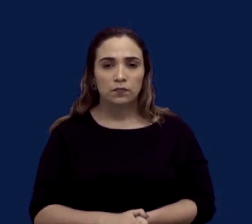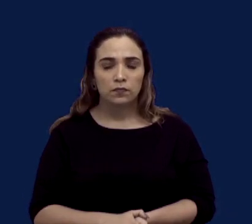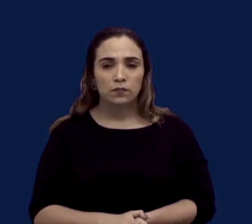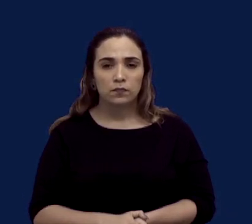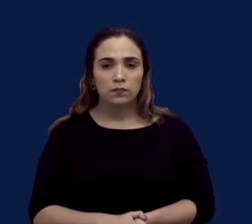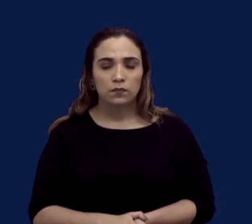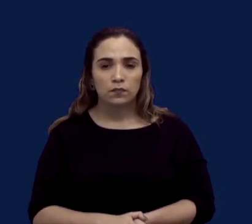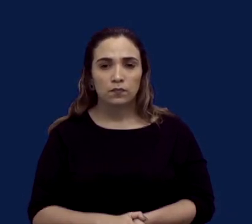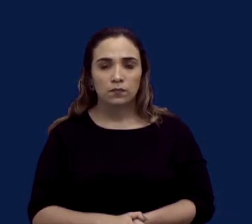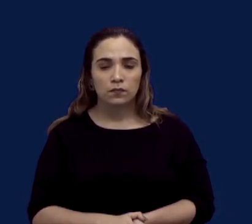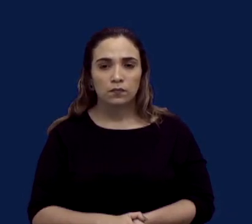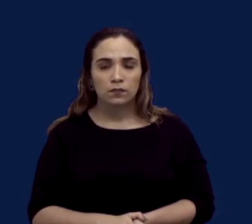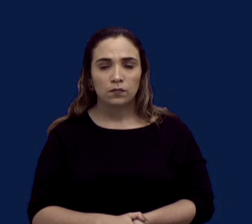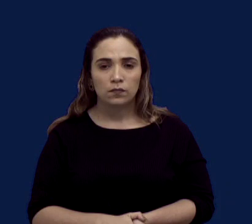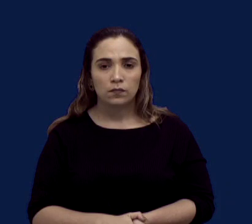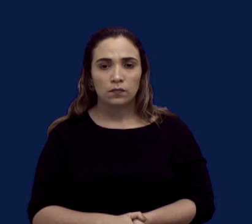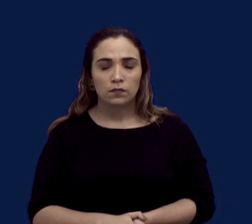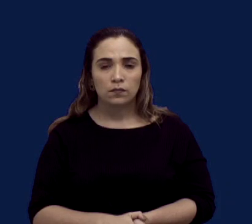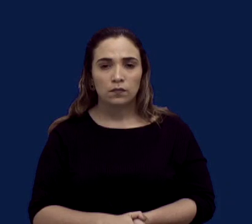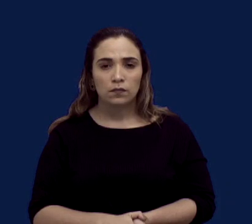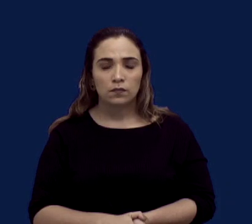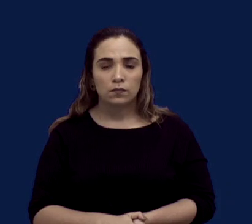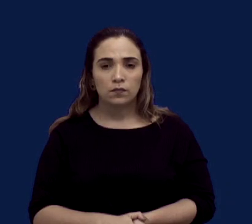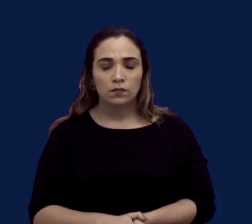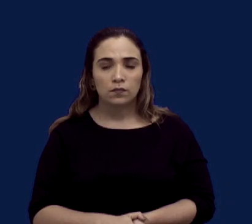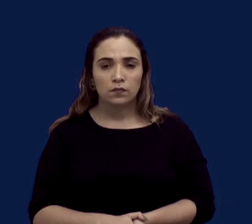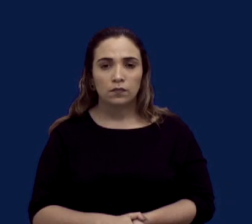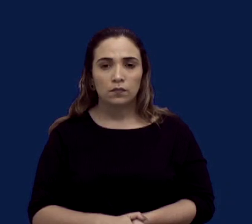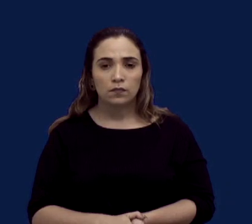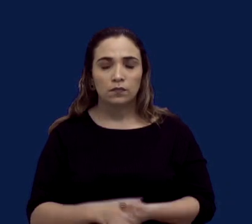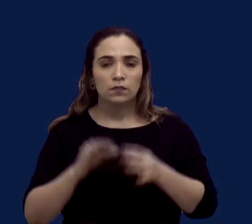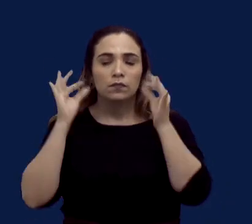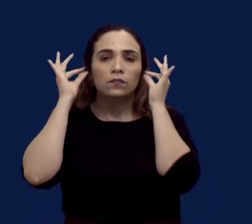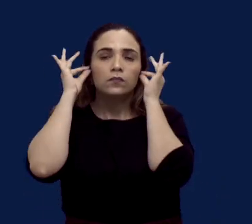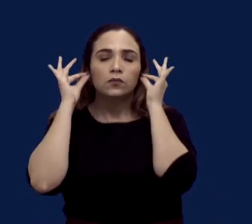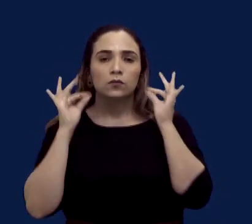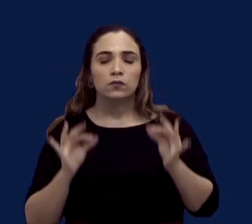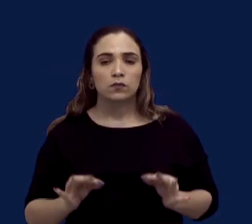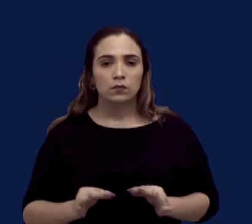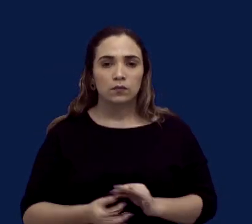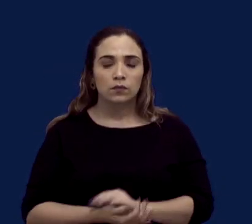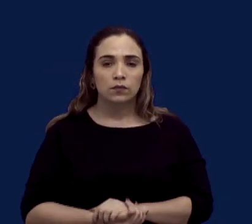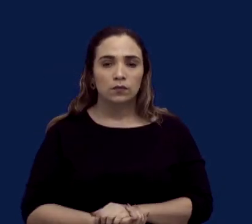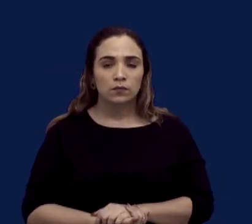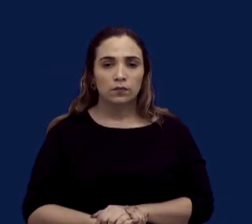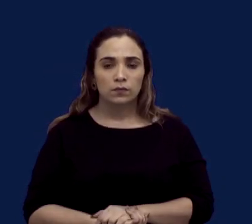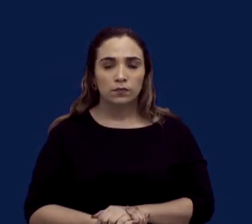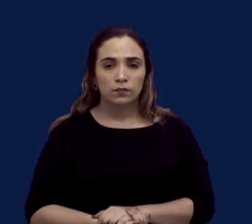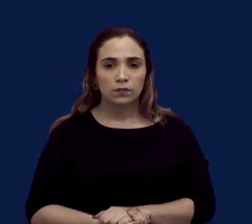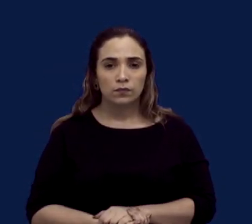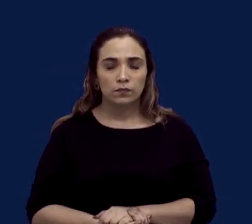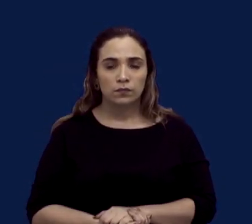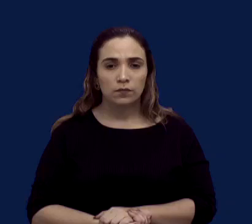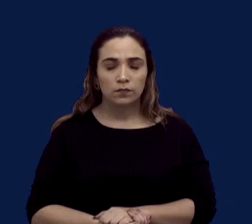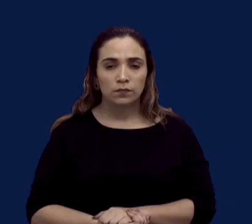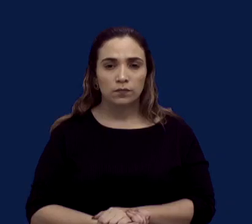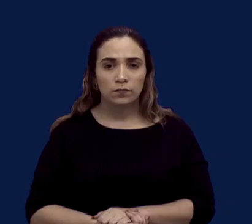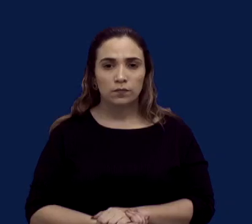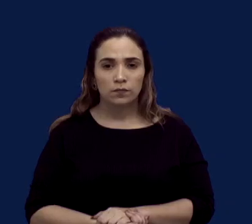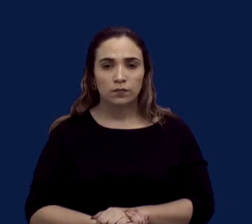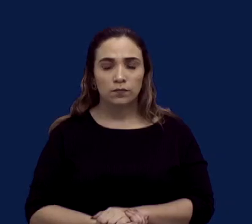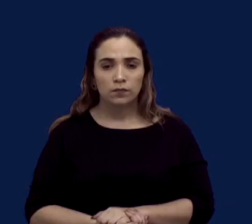conduziu muito bem, disse. E até estou tirando fone de ouvido, não me ouvir, senão vai me atrapalhar,